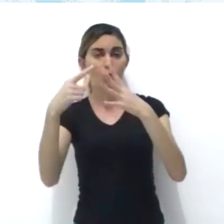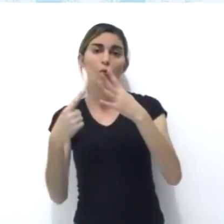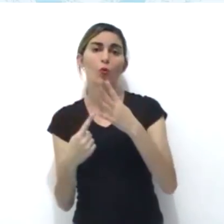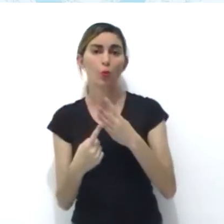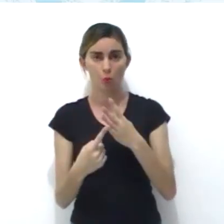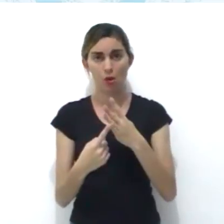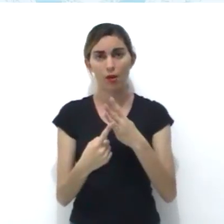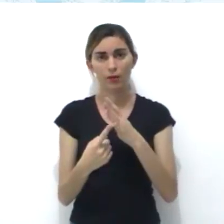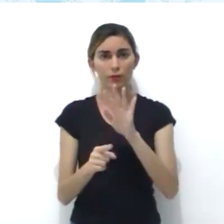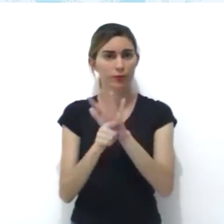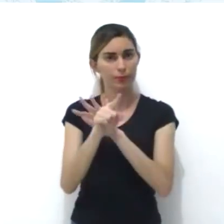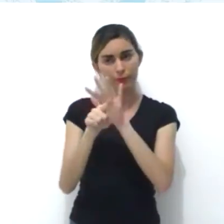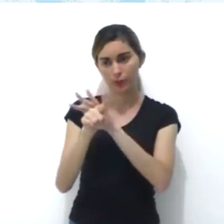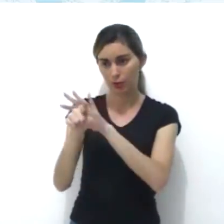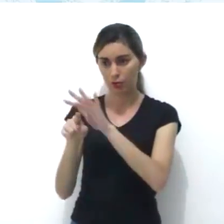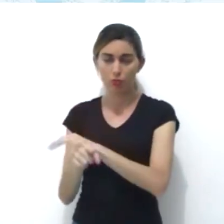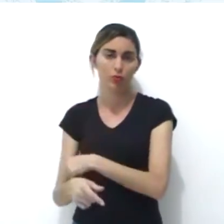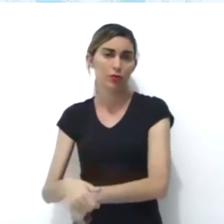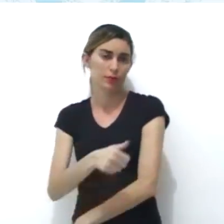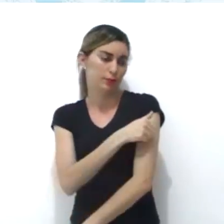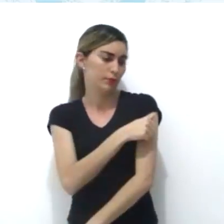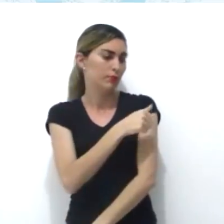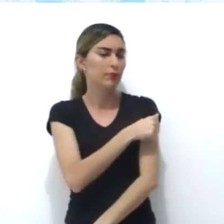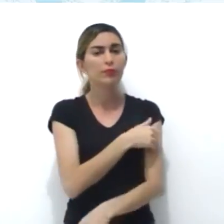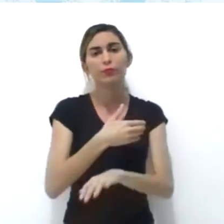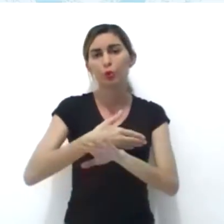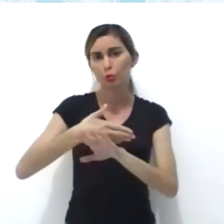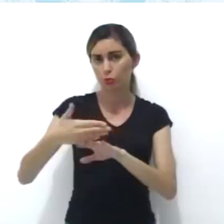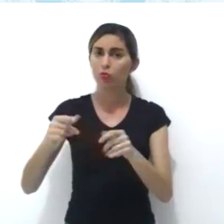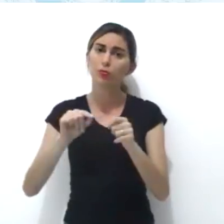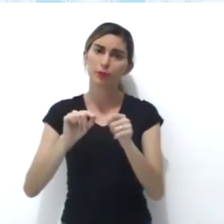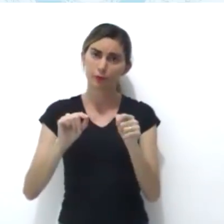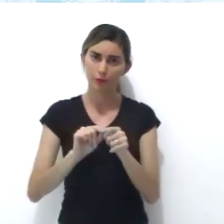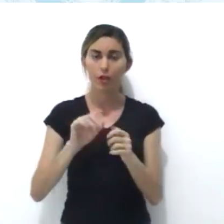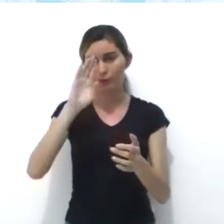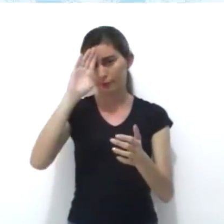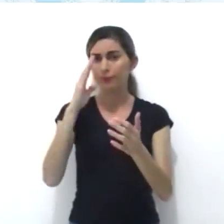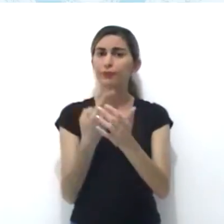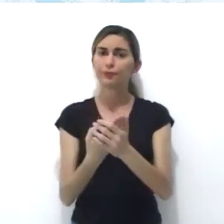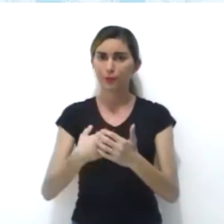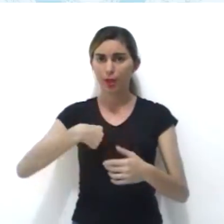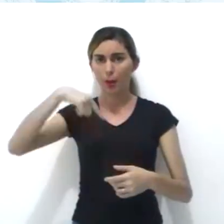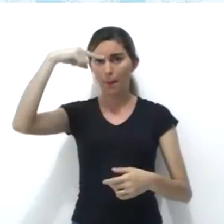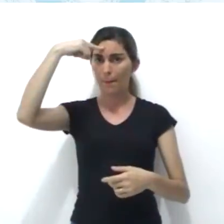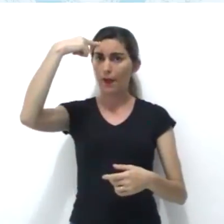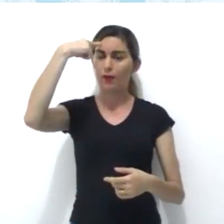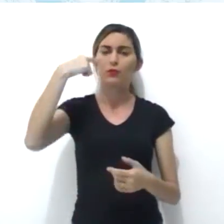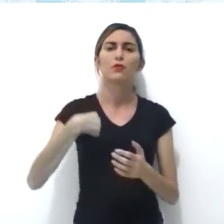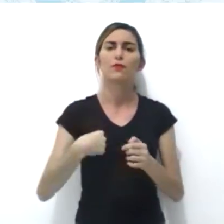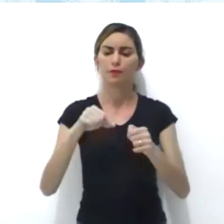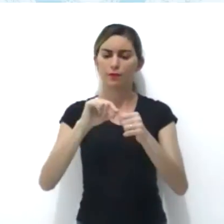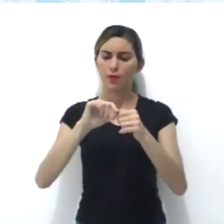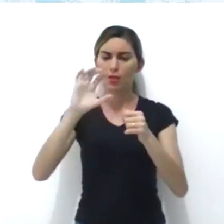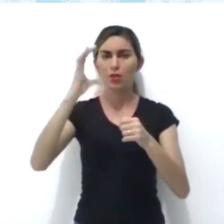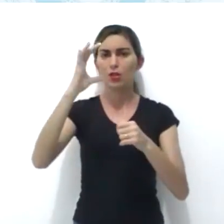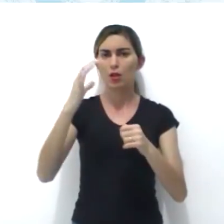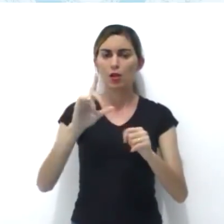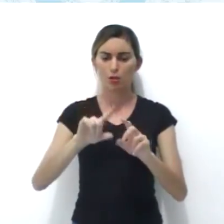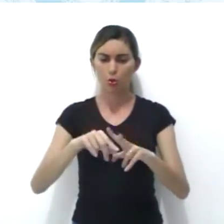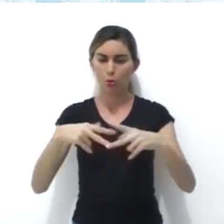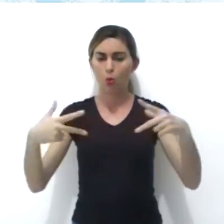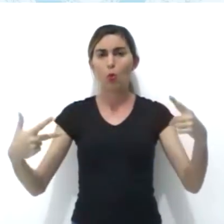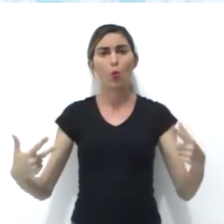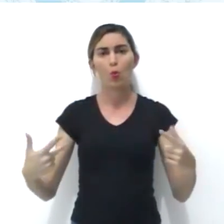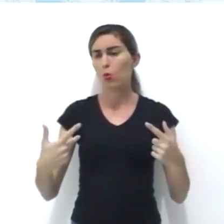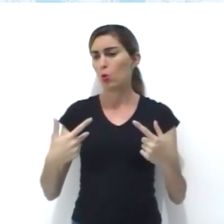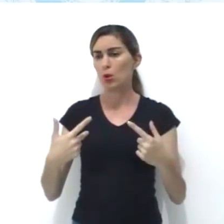esses são quatro questionamentos que os alunos, né, costumeiramente fazem. Acreditam e pensam que fazer ciência